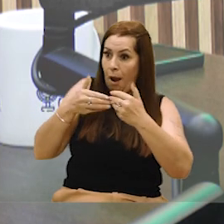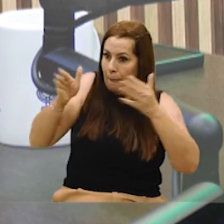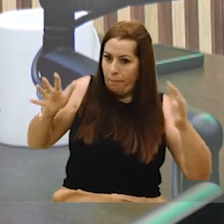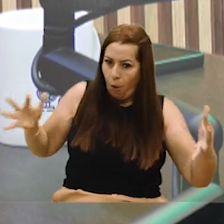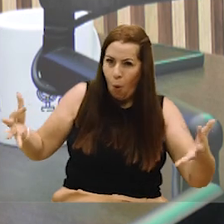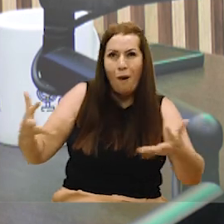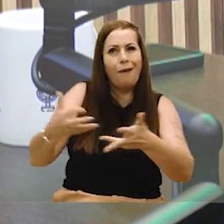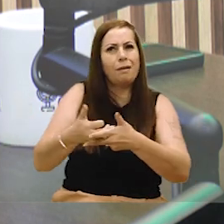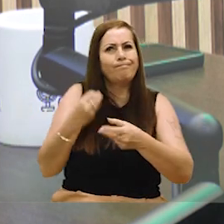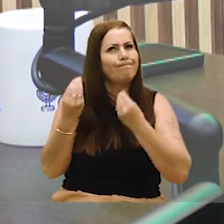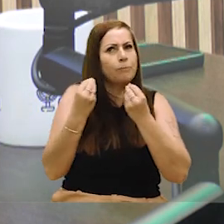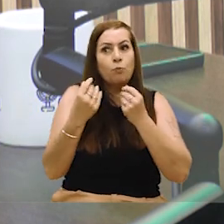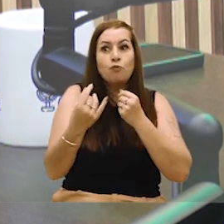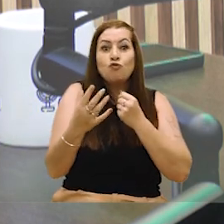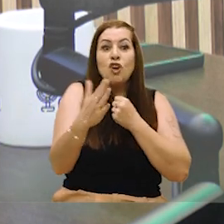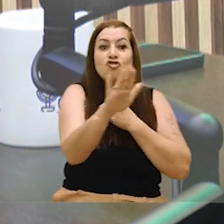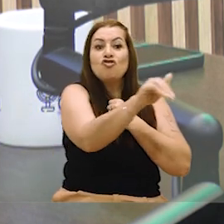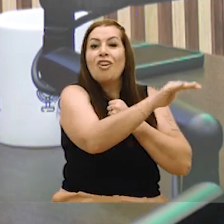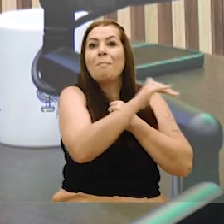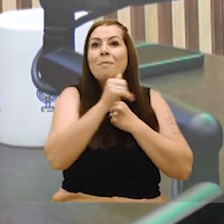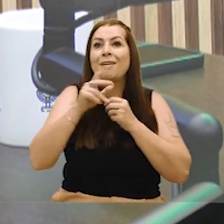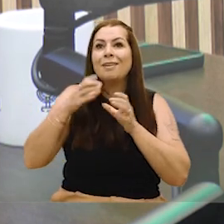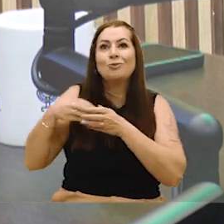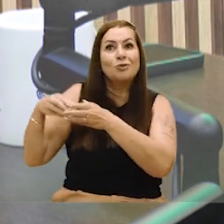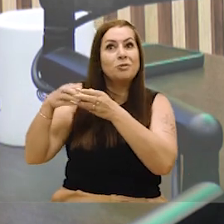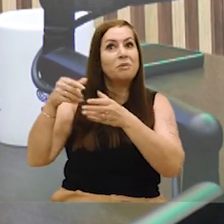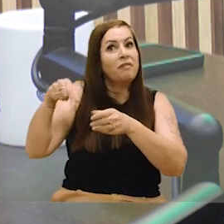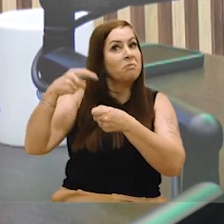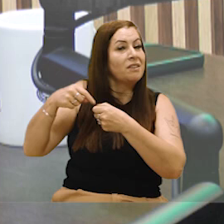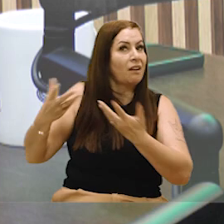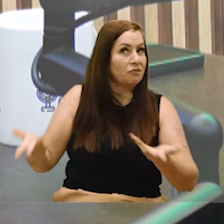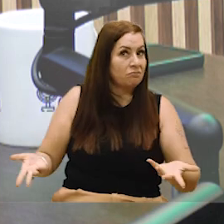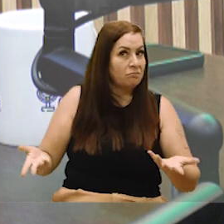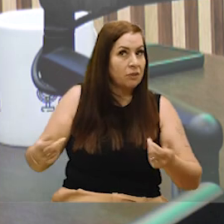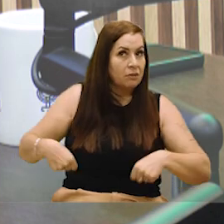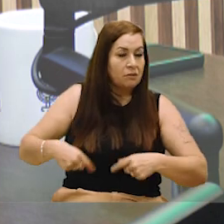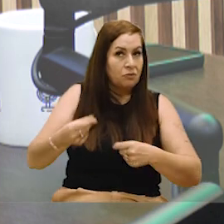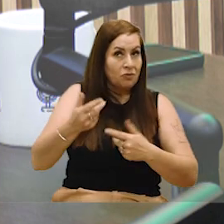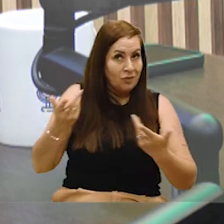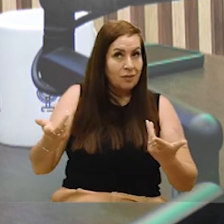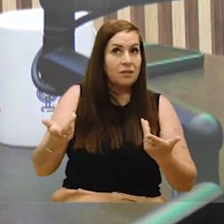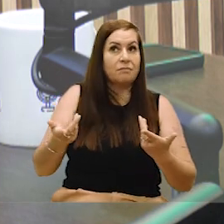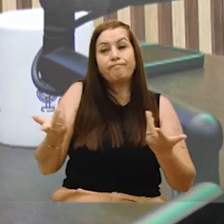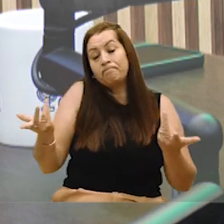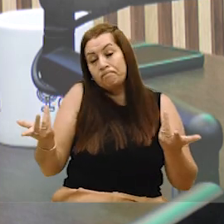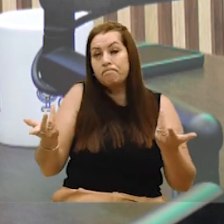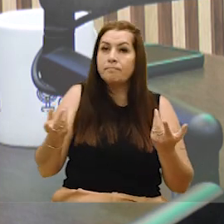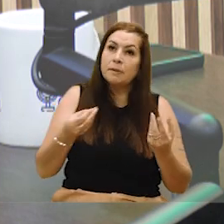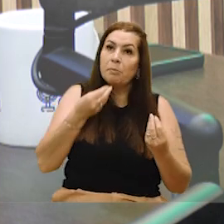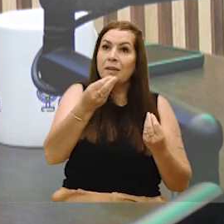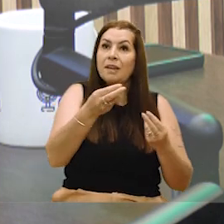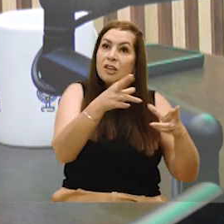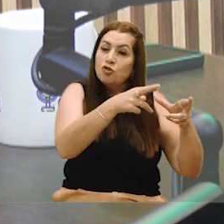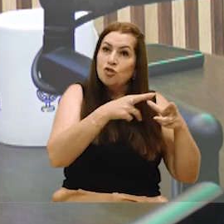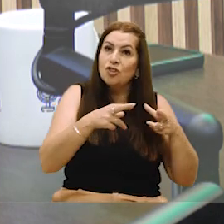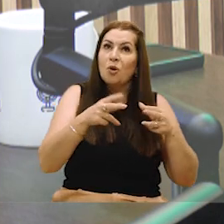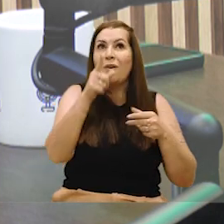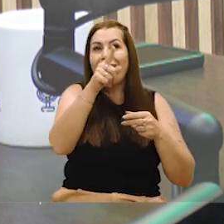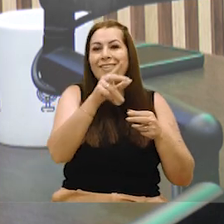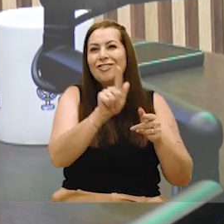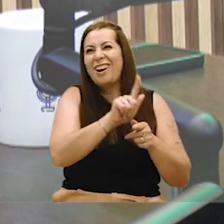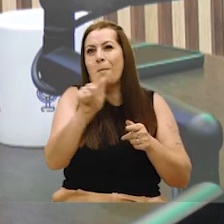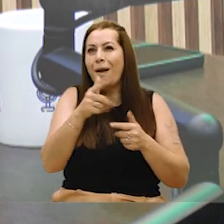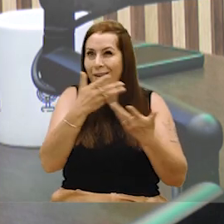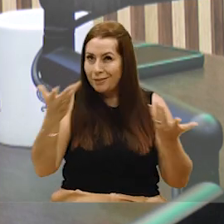acolher. Então, como é que nós vamos atrair o turista para vir para a nossa cidade, gastar o dinheiro, ao invés de levar para a região das